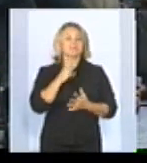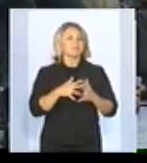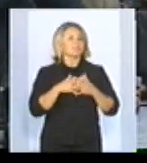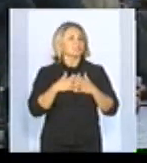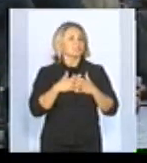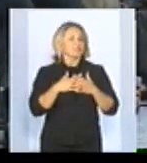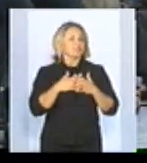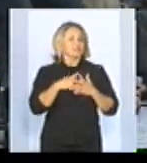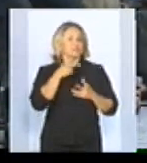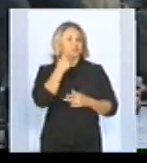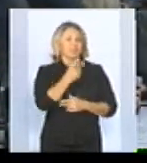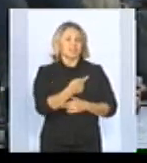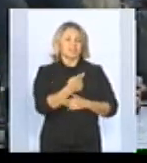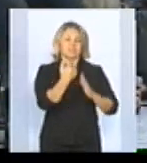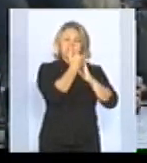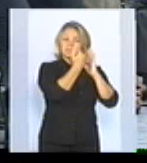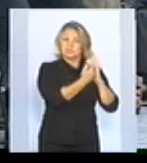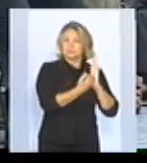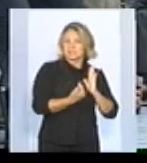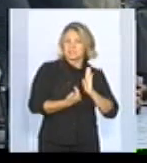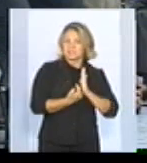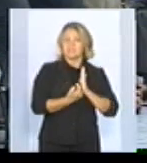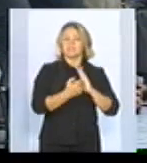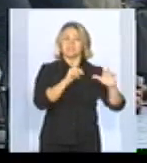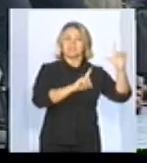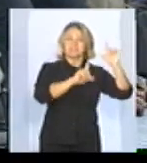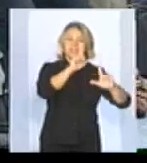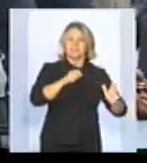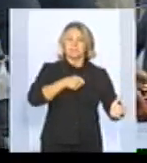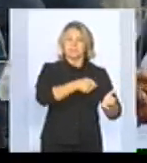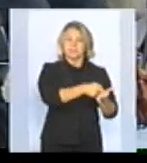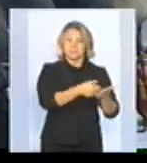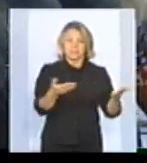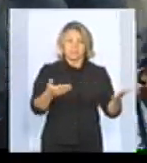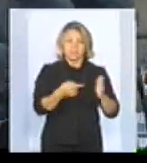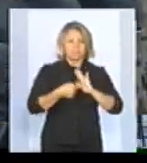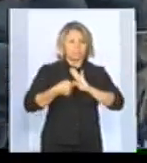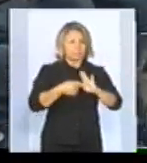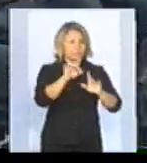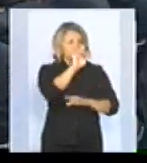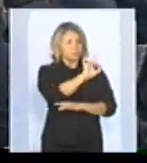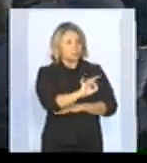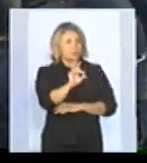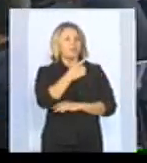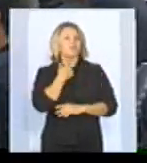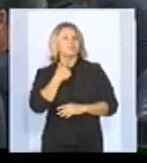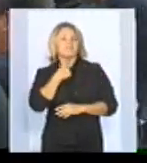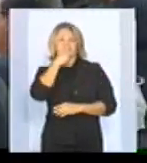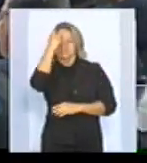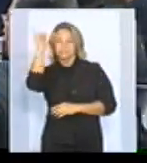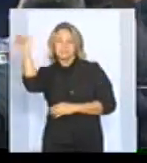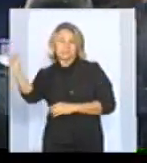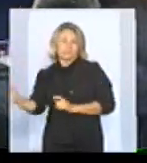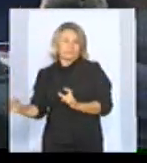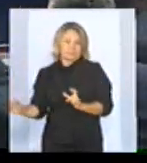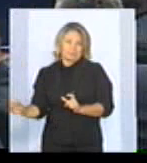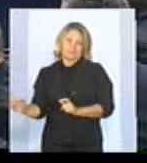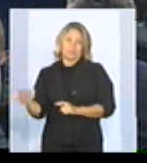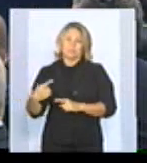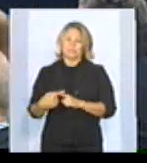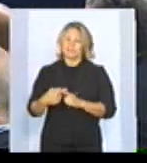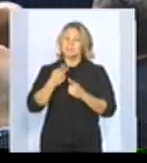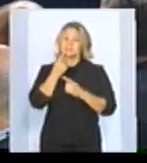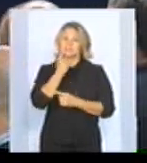afirmação de que as programações e pacotes na televisão por assinatura refletem exclusivamente a vontade do consumidor. Essa